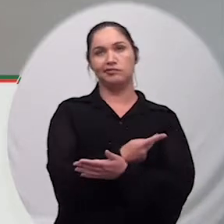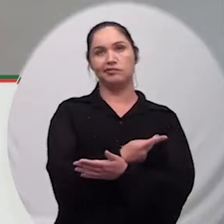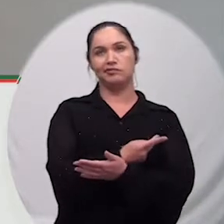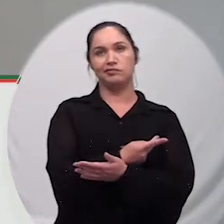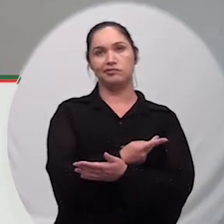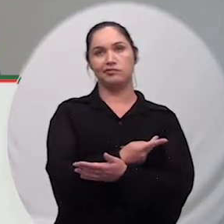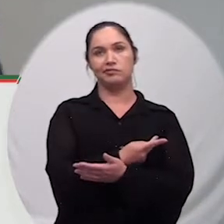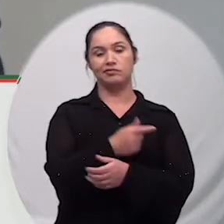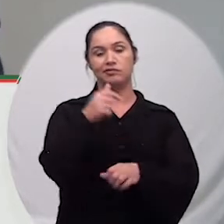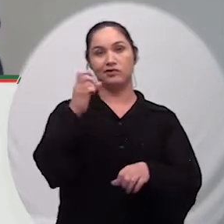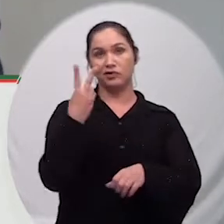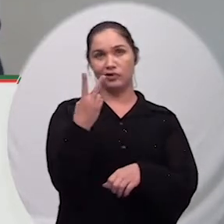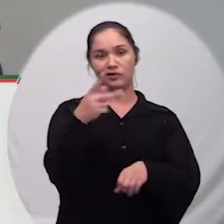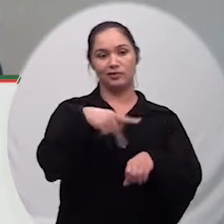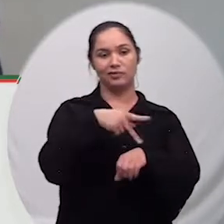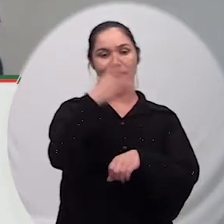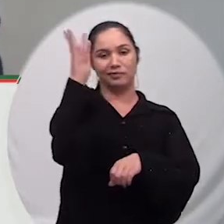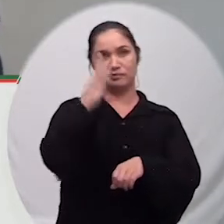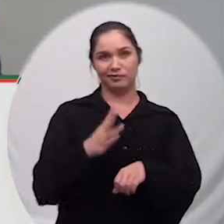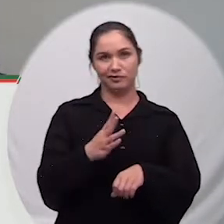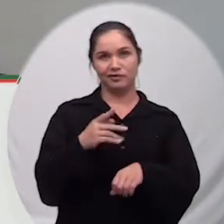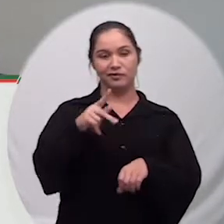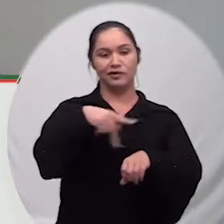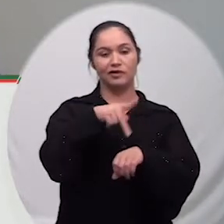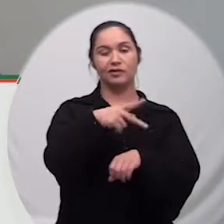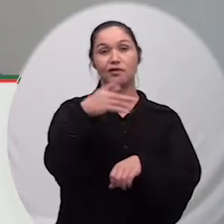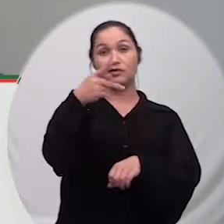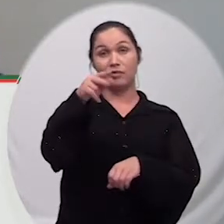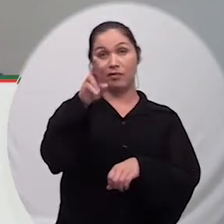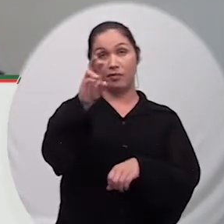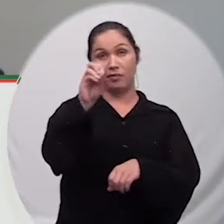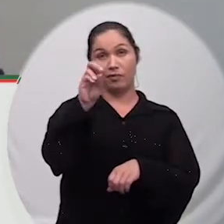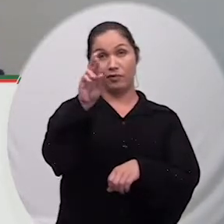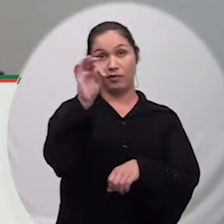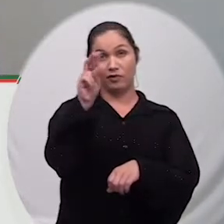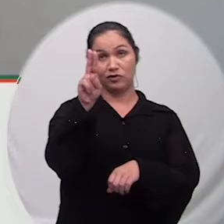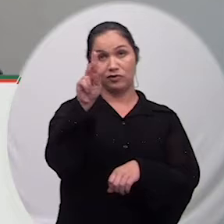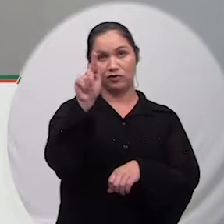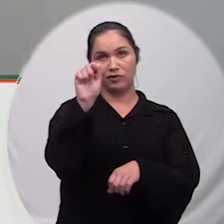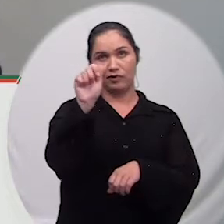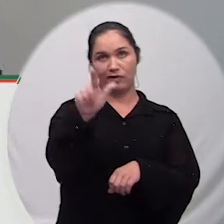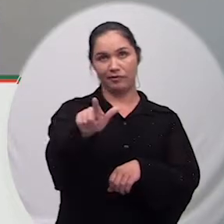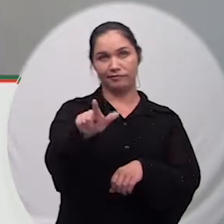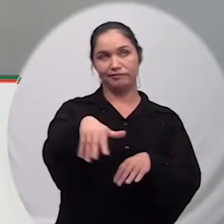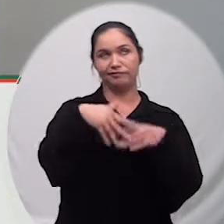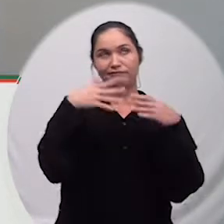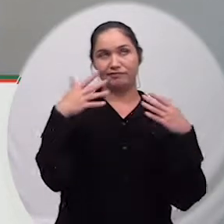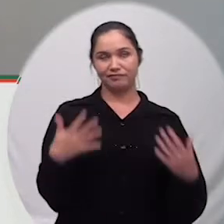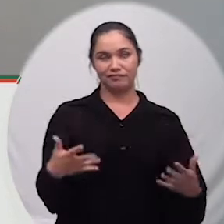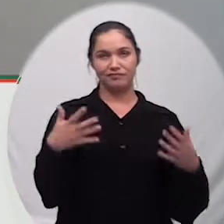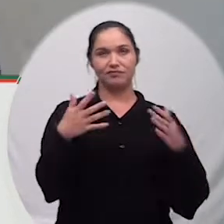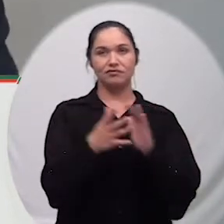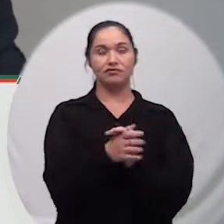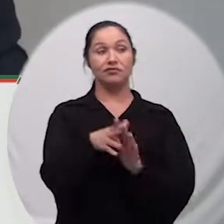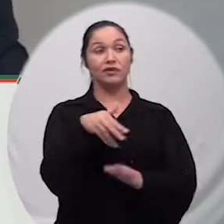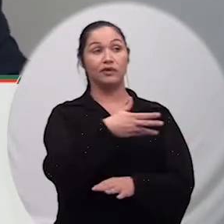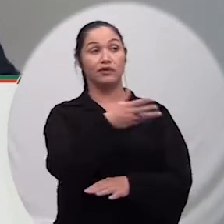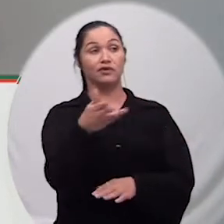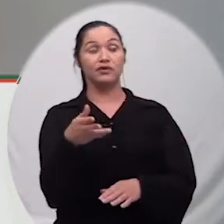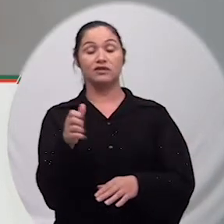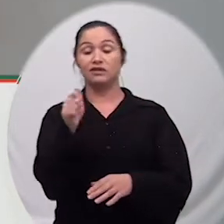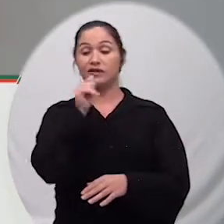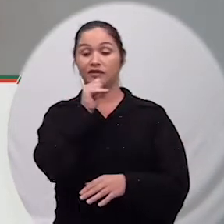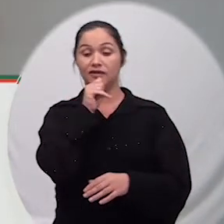Brasil, Portugal, né? Ferramenta arcaica que nós temos ainda, né? Agora nós vamos aos fatos absurdos, né? Que você chega e entra no